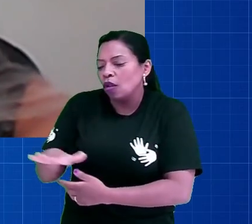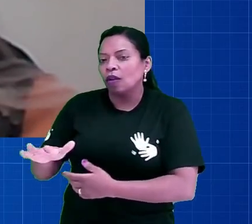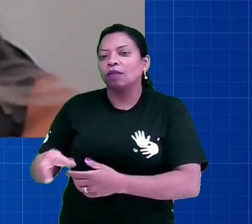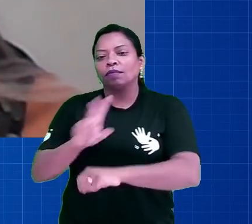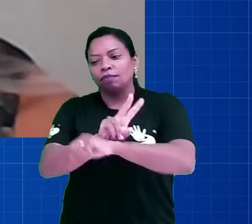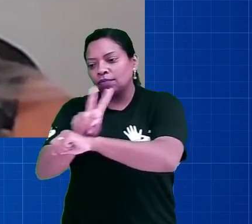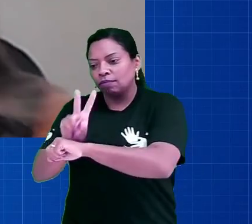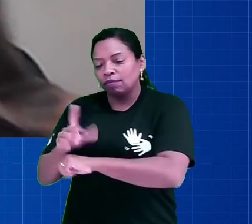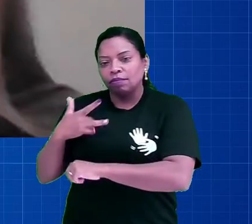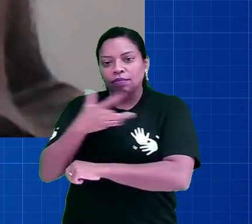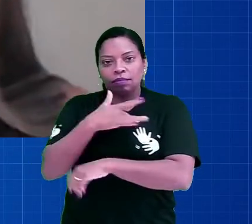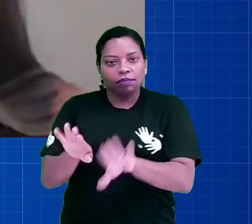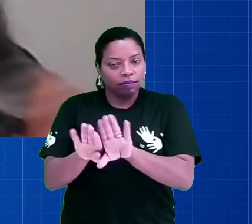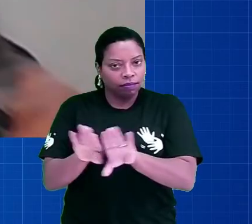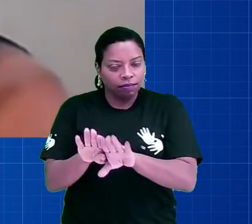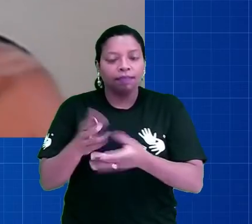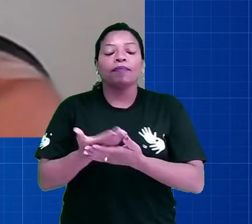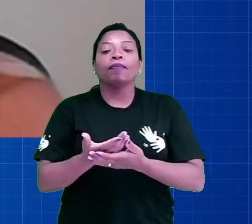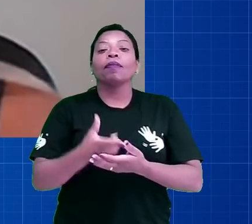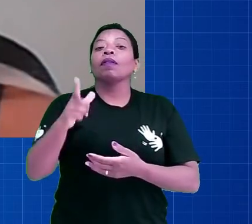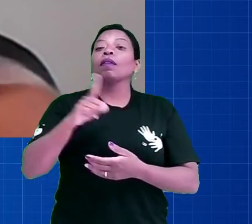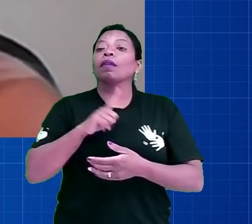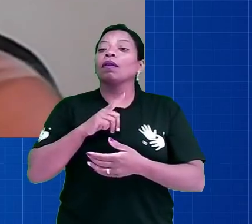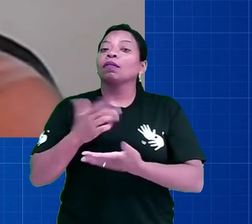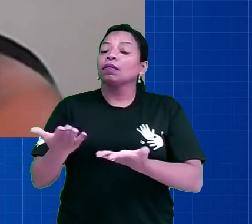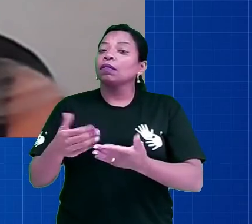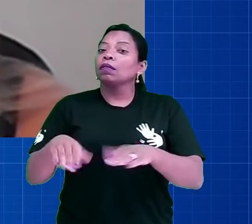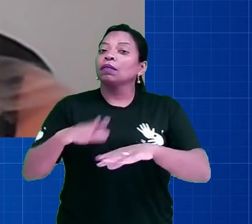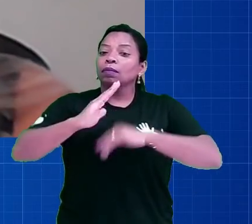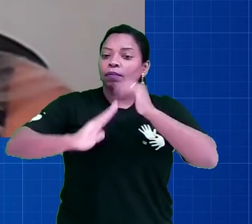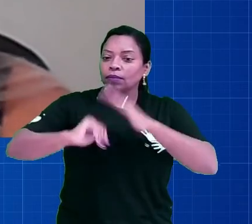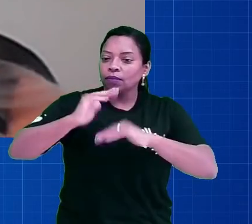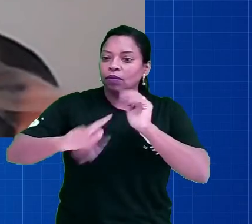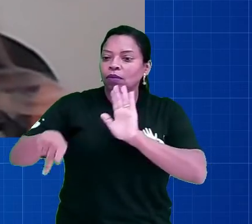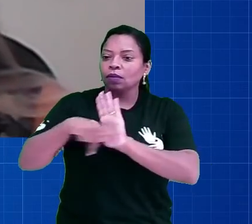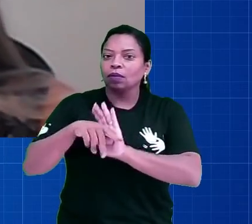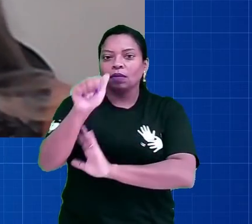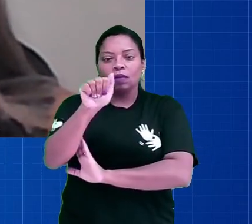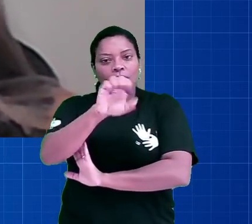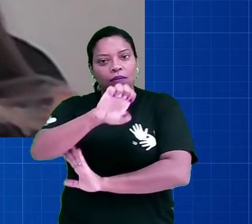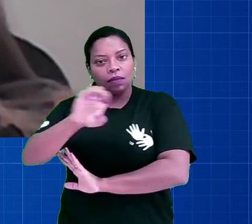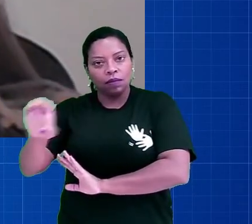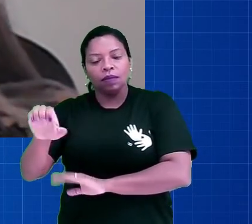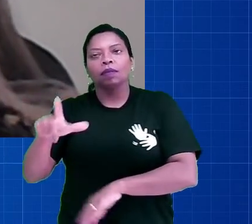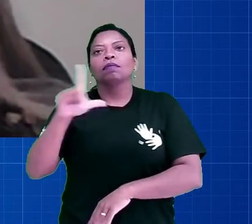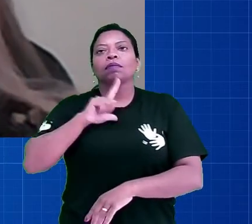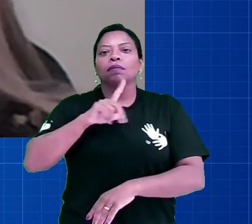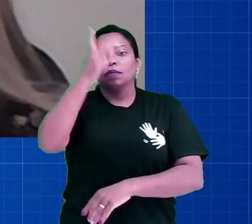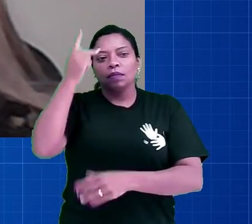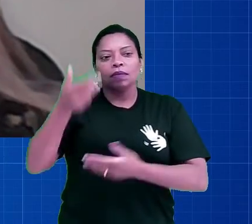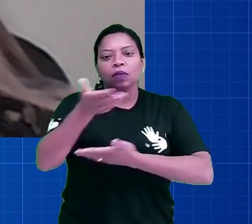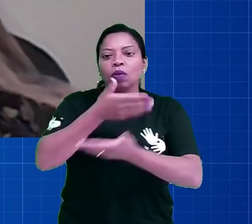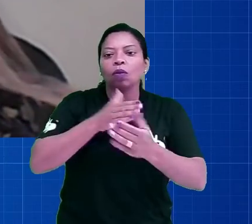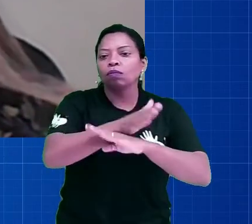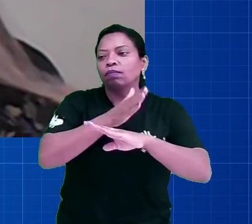os profissionais, tanto da sala de recursos, quanto com os profissionais dos centros, nós temos os itinerantes dos centros que a gente tem ali no